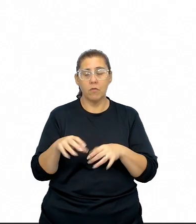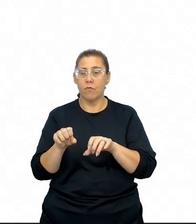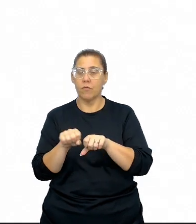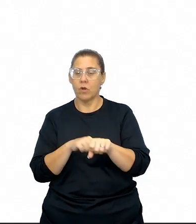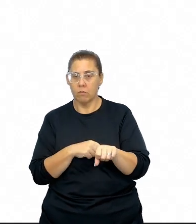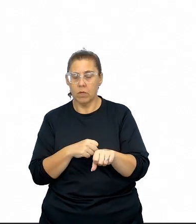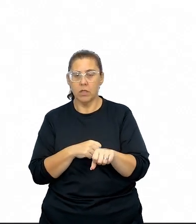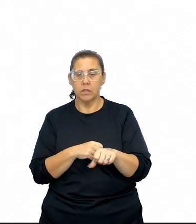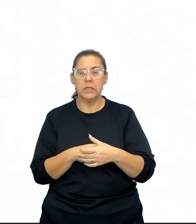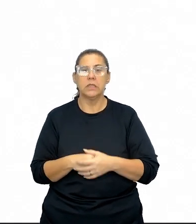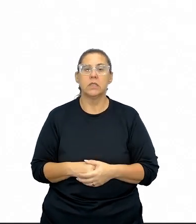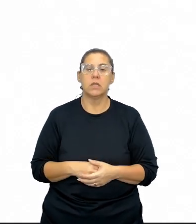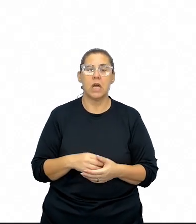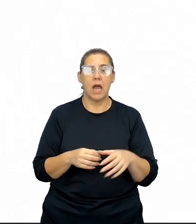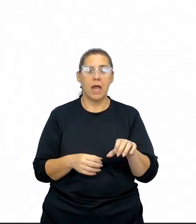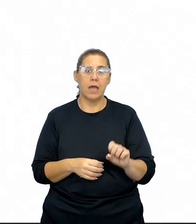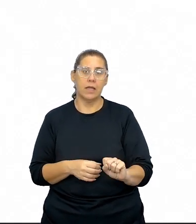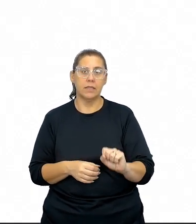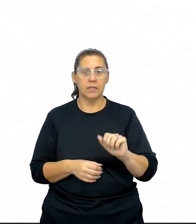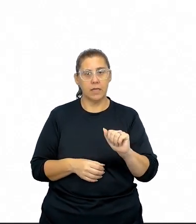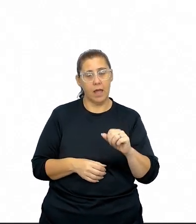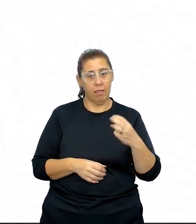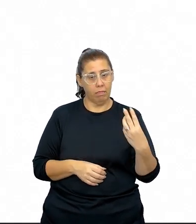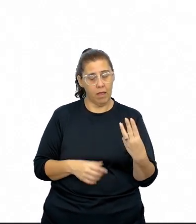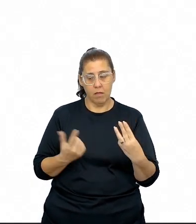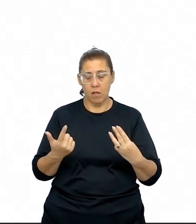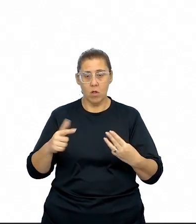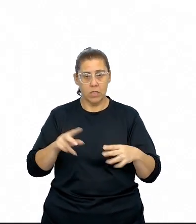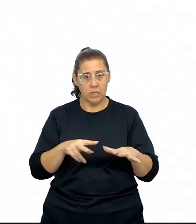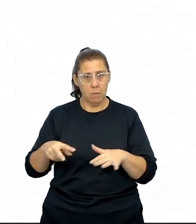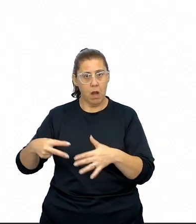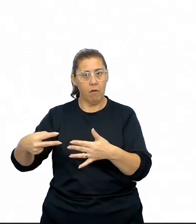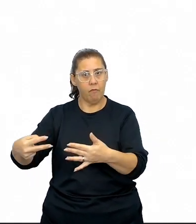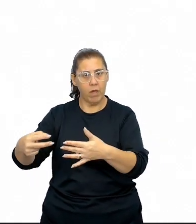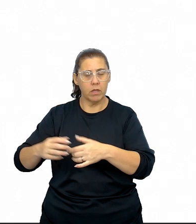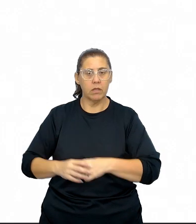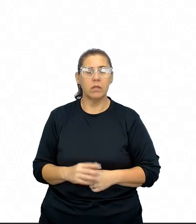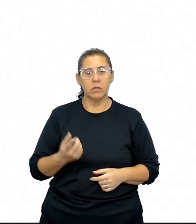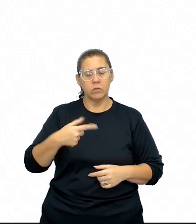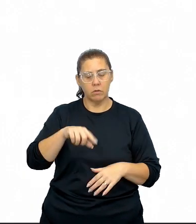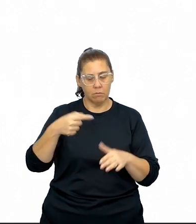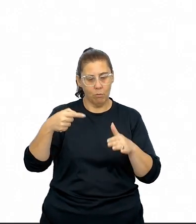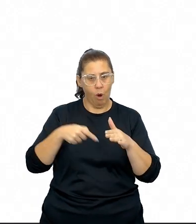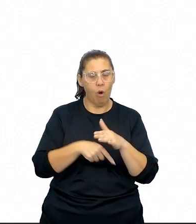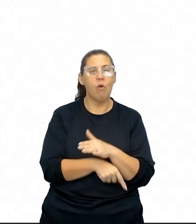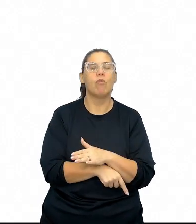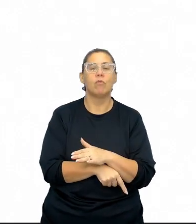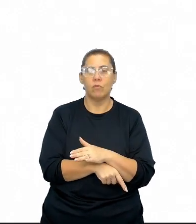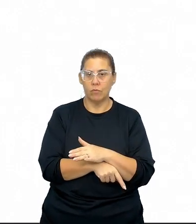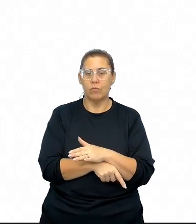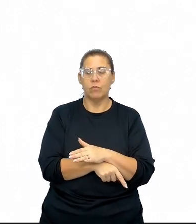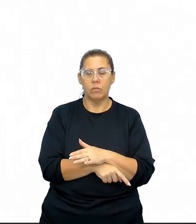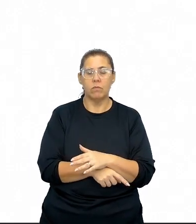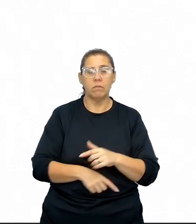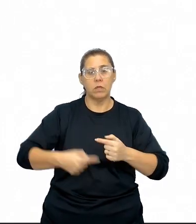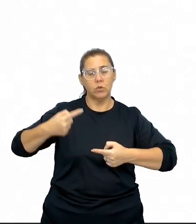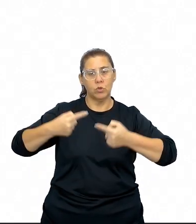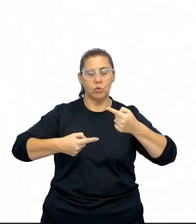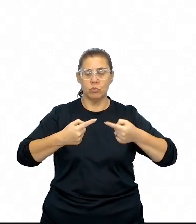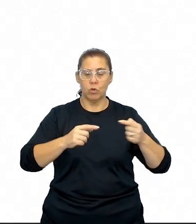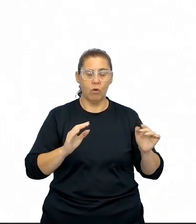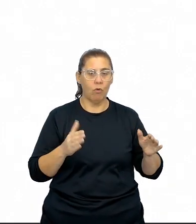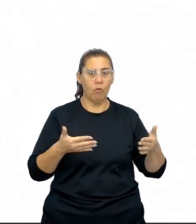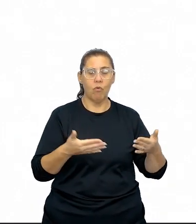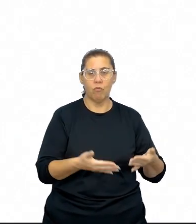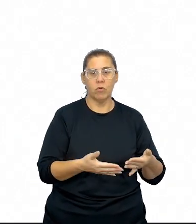formações dedicadas a SA3, né, das próximas semanas, nós nos aprofundaremos em discussões